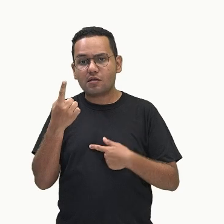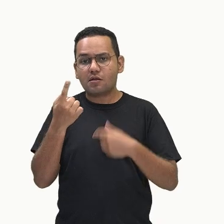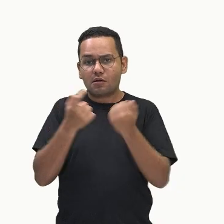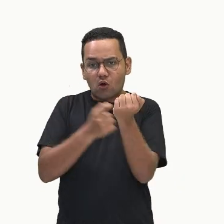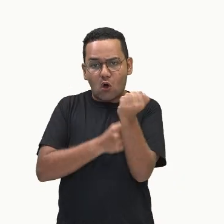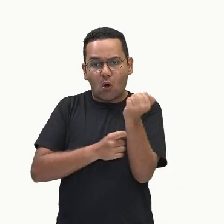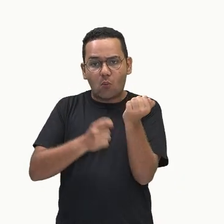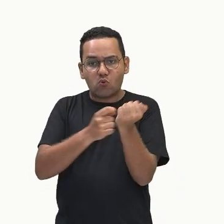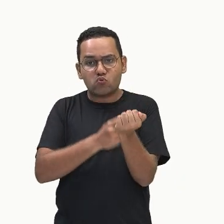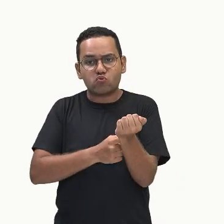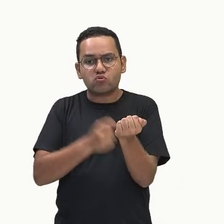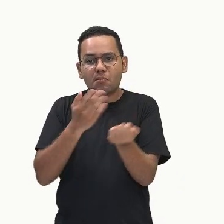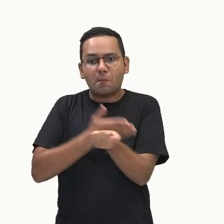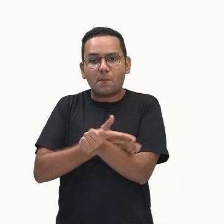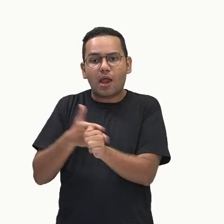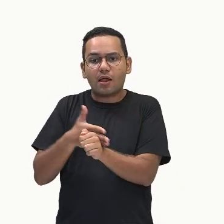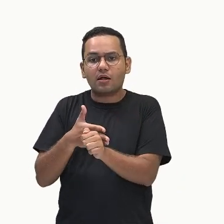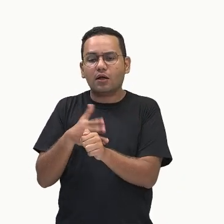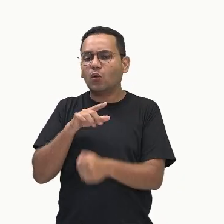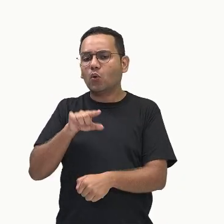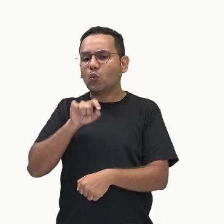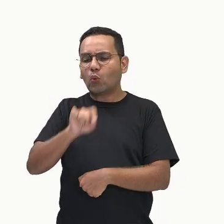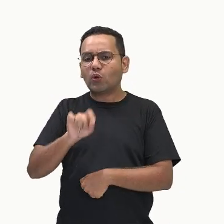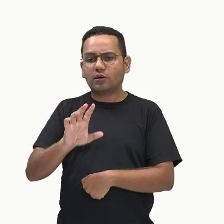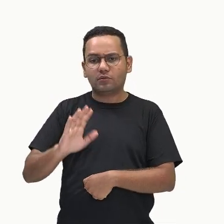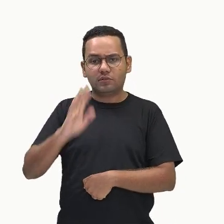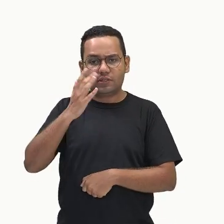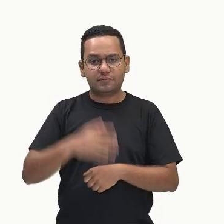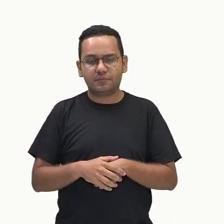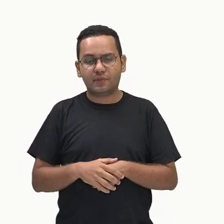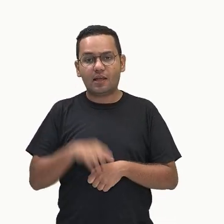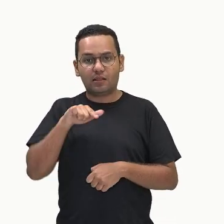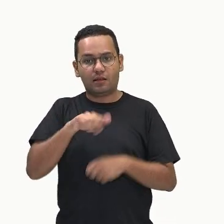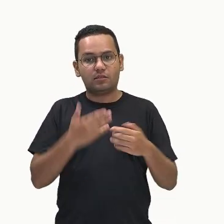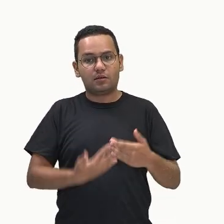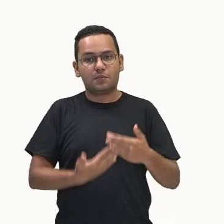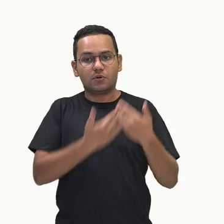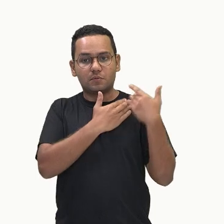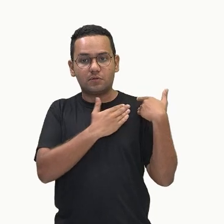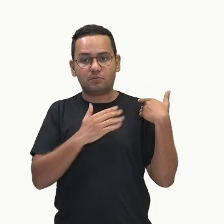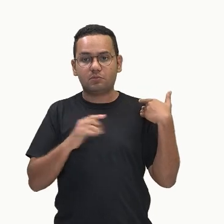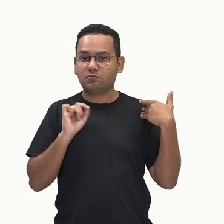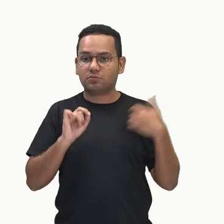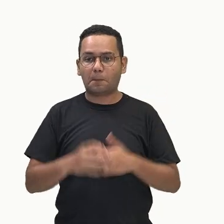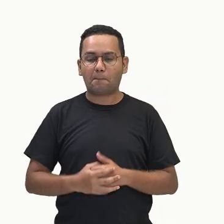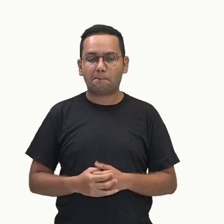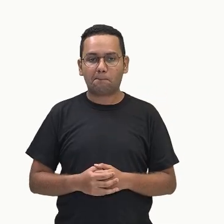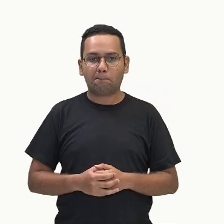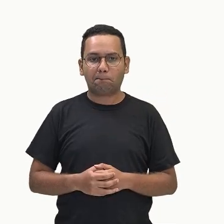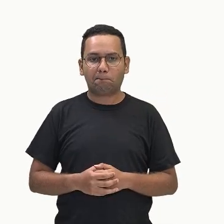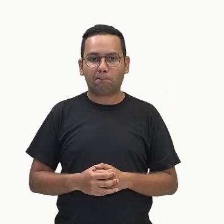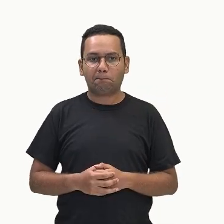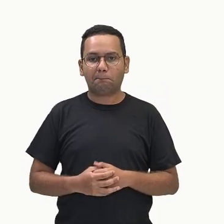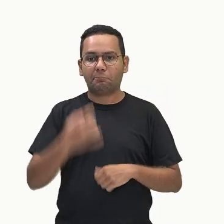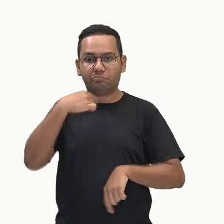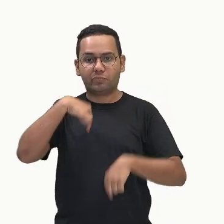esses glóbulos eles vão trabalhar juntamente com o nosso sistema